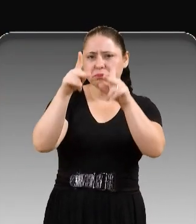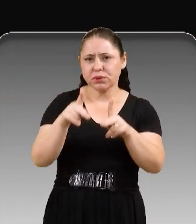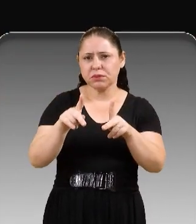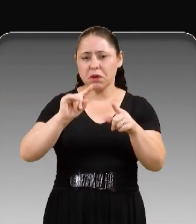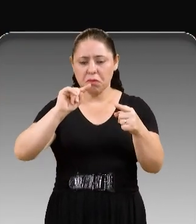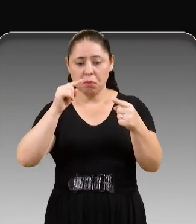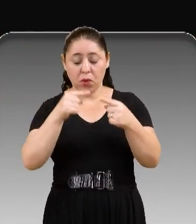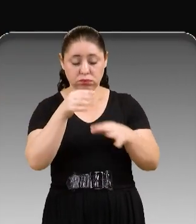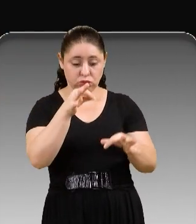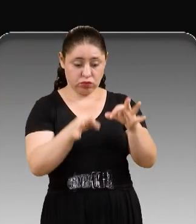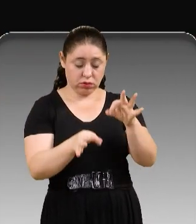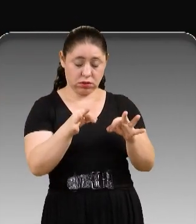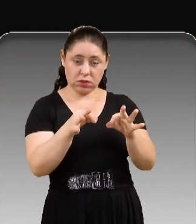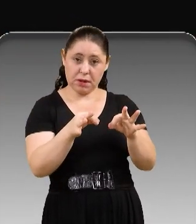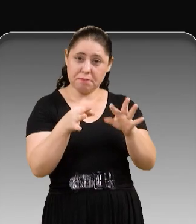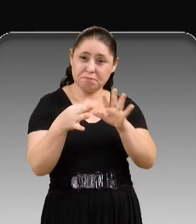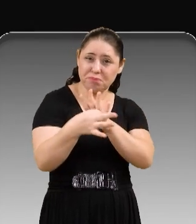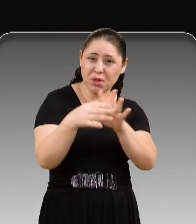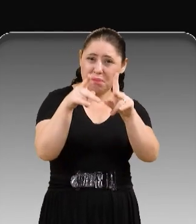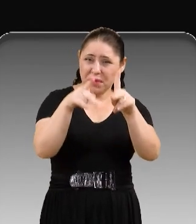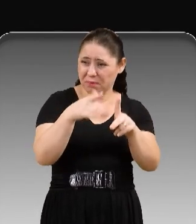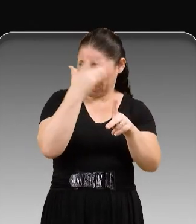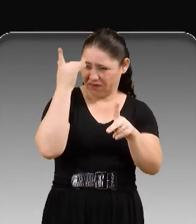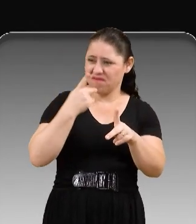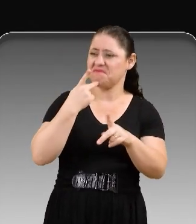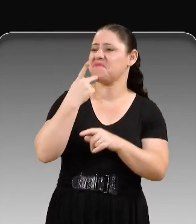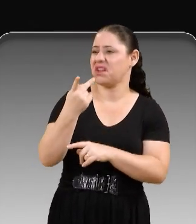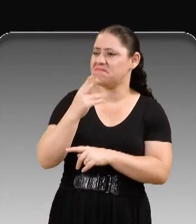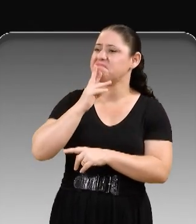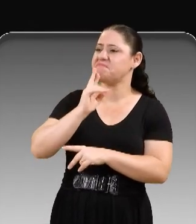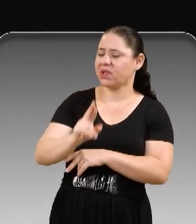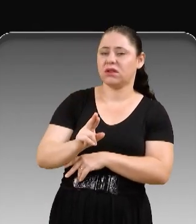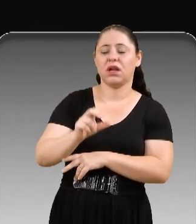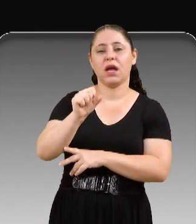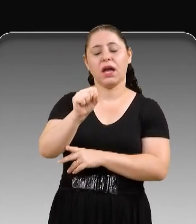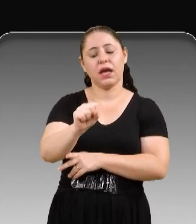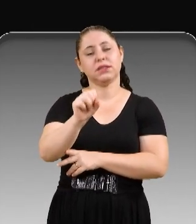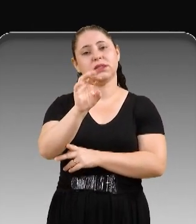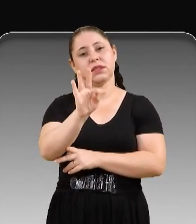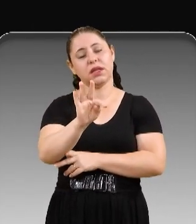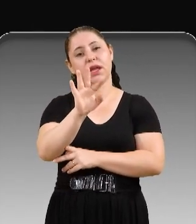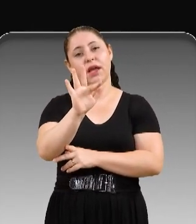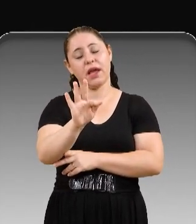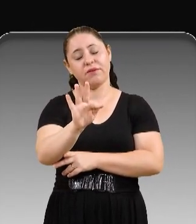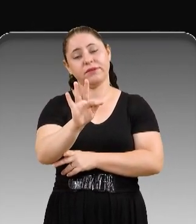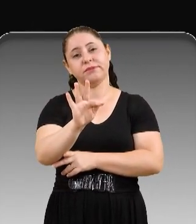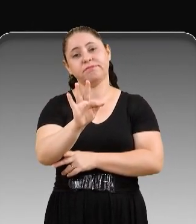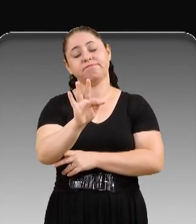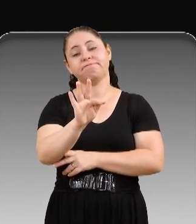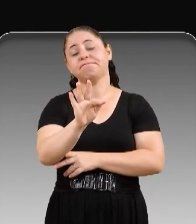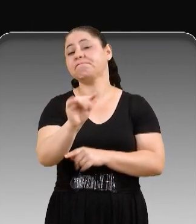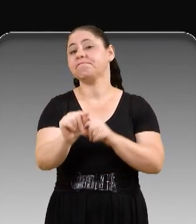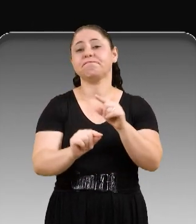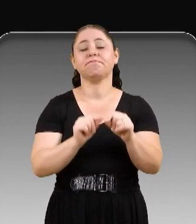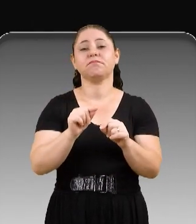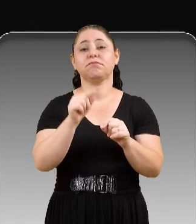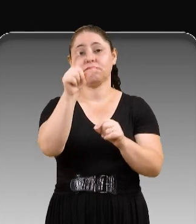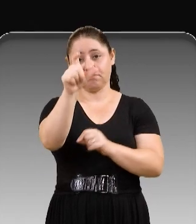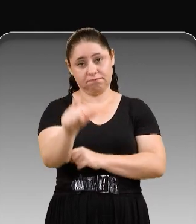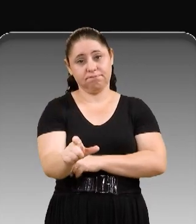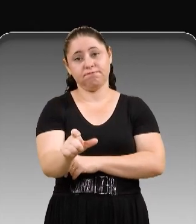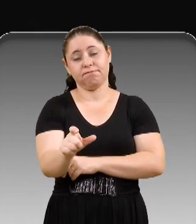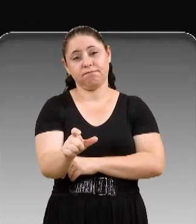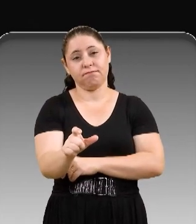pública diante do judiciário, a opinião pública diante do STF, do Supremo Tribunal Federal.